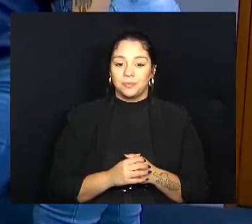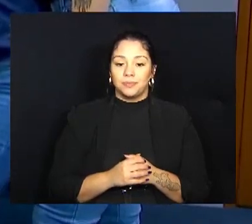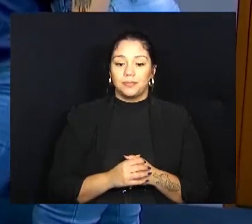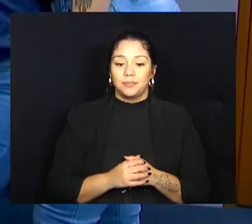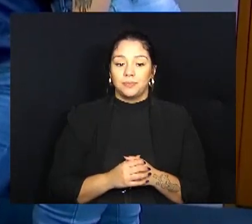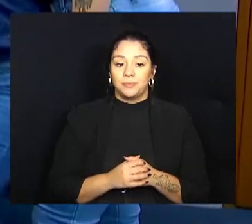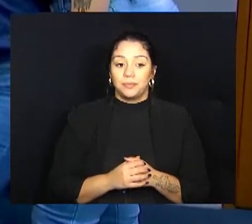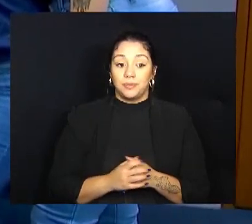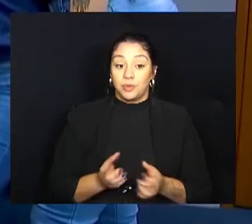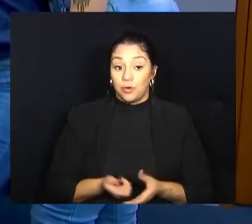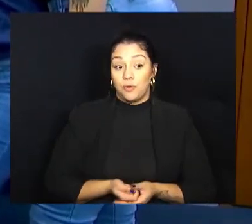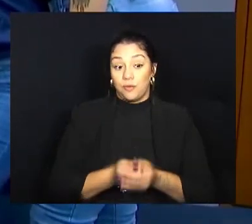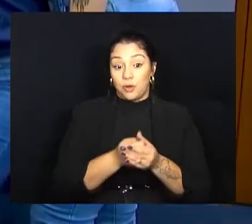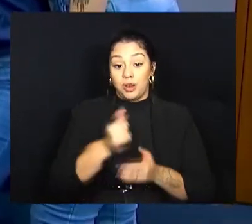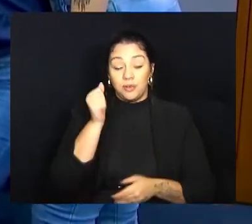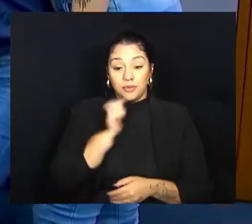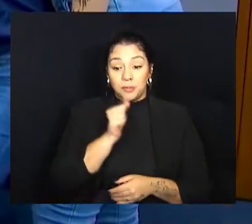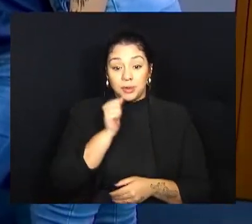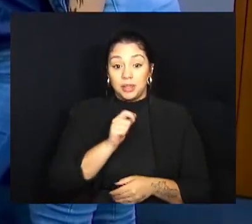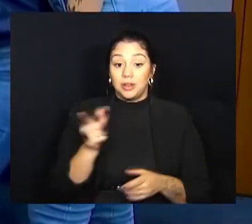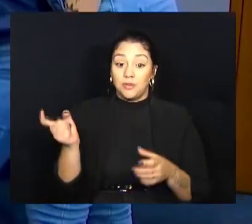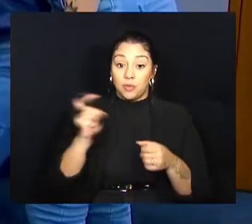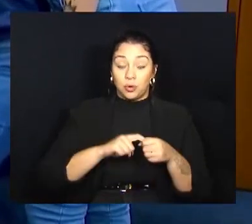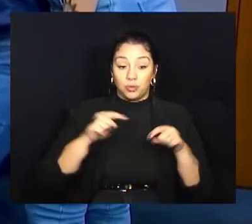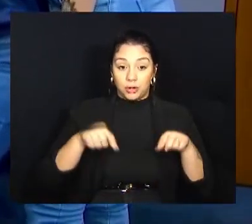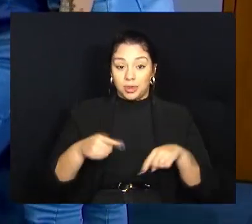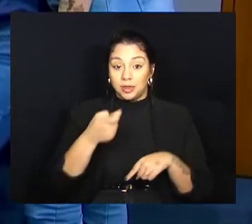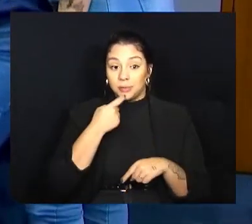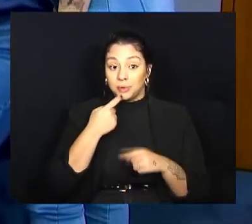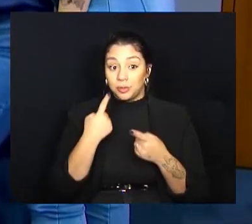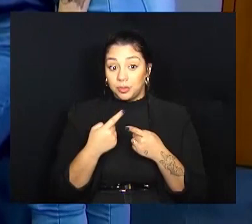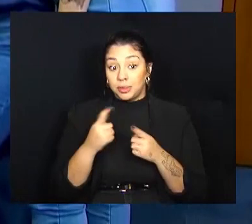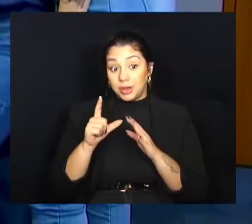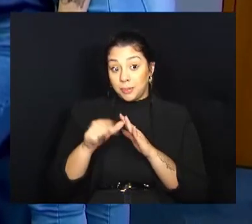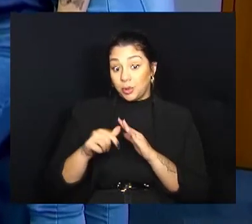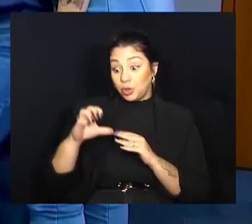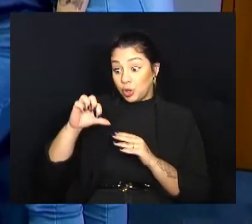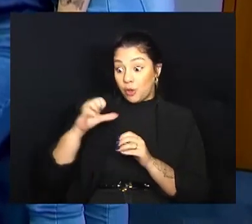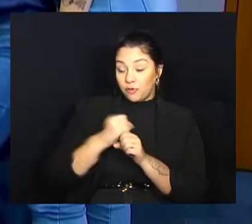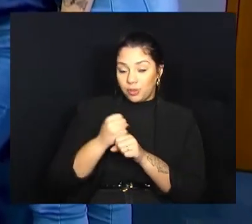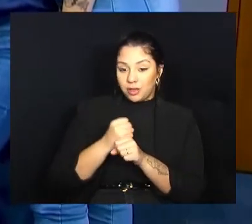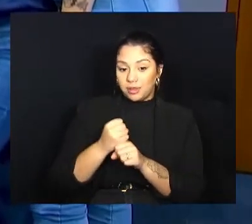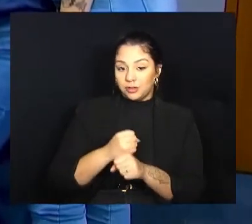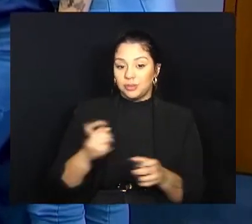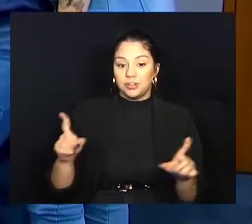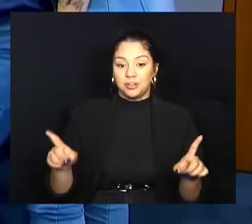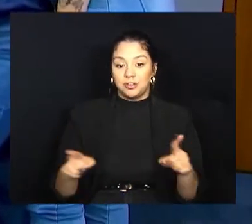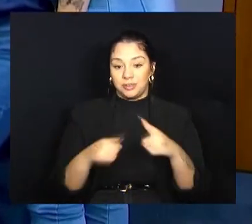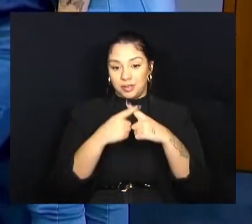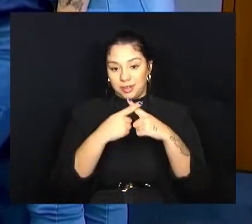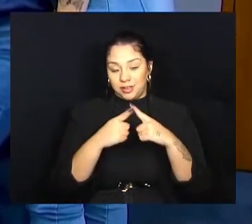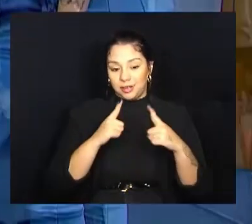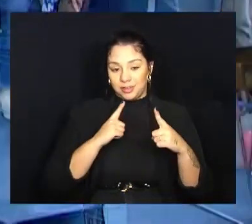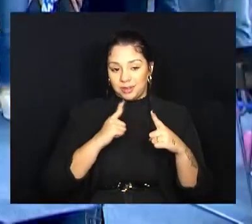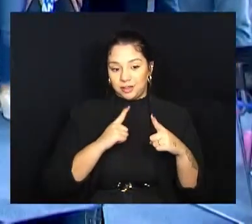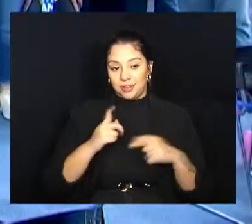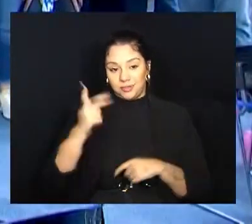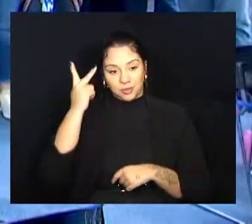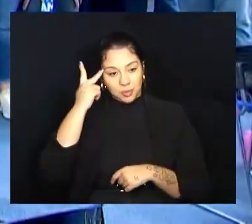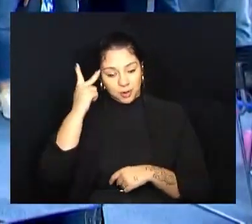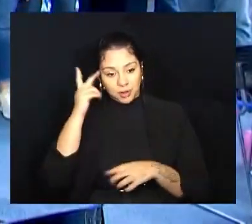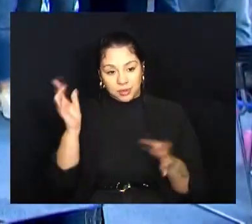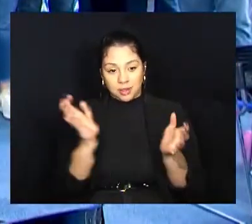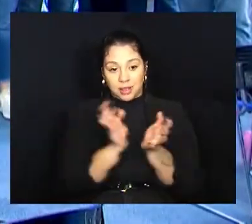O vôlei feminino está de volta a Campinas depois de 9 anos. A equipe vai disputar o Paulista e a Superliga C